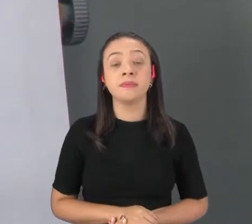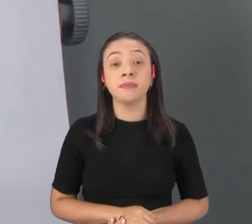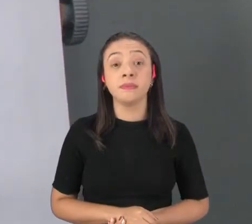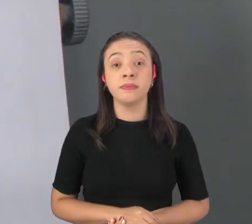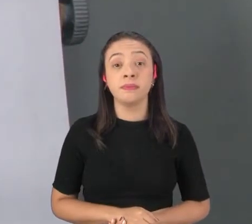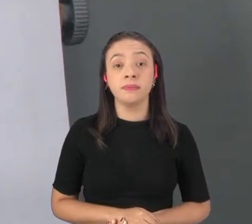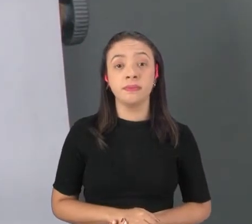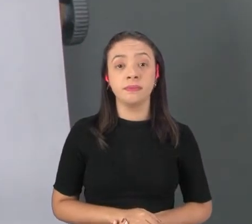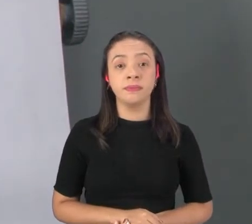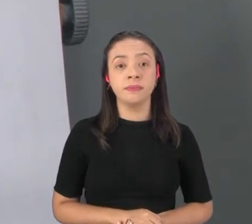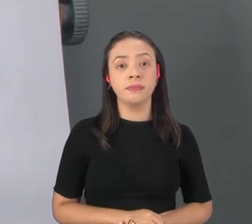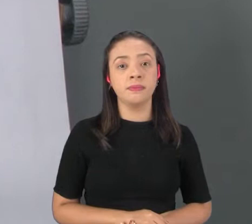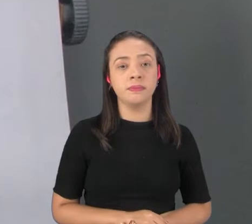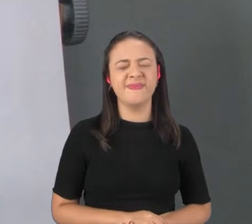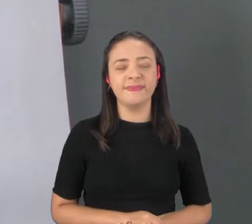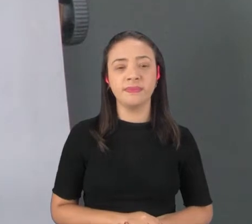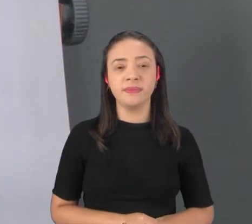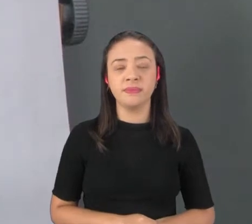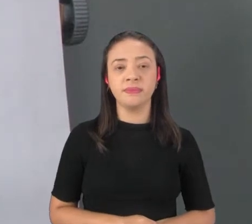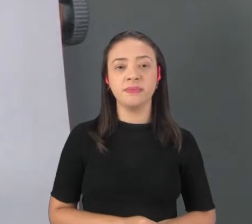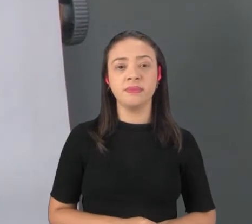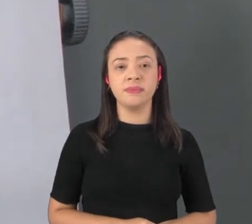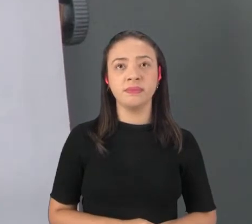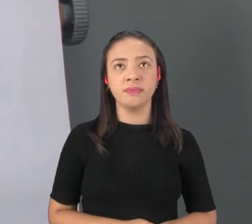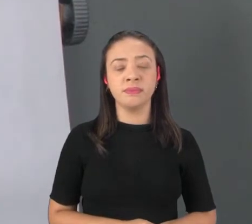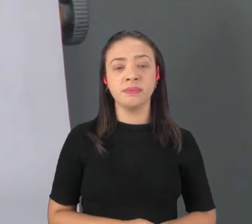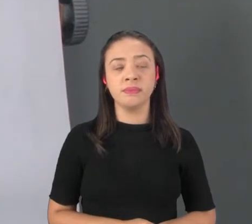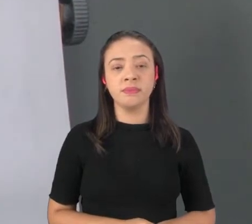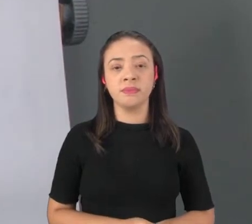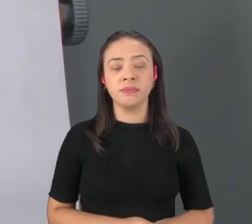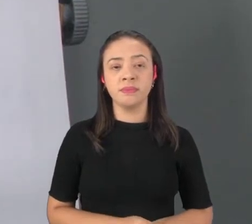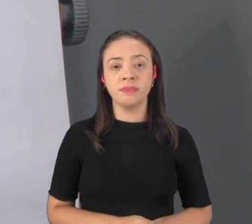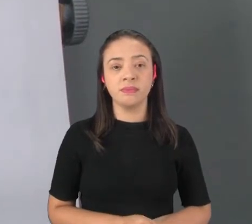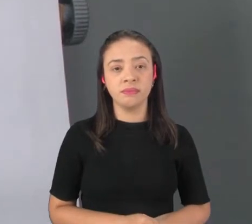Né? Uma admiração, uma exclamação na